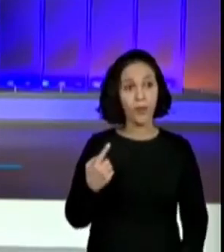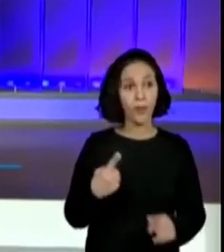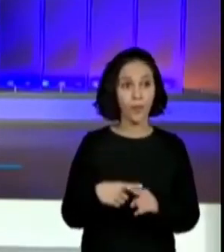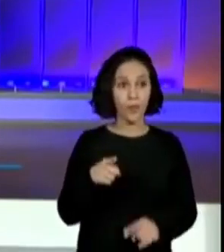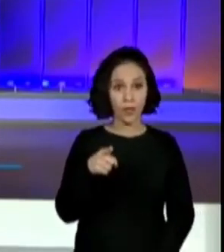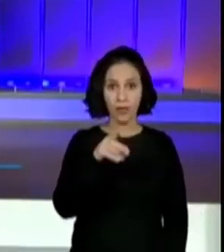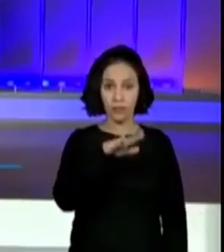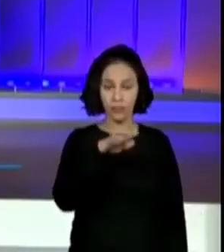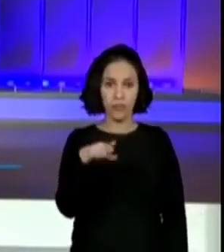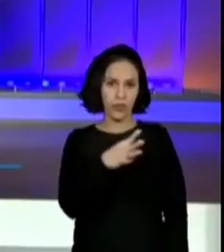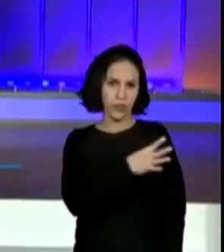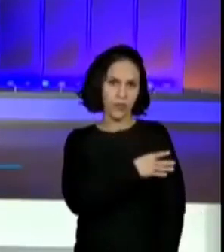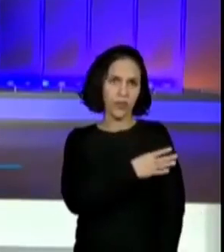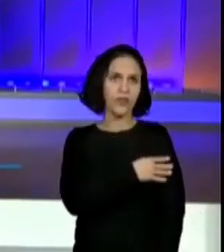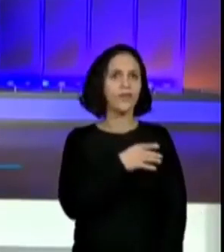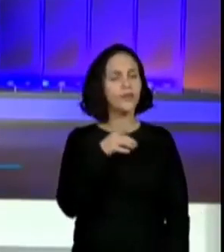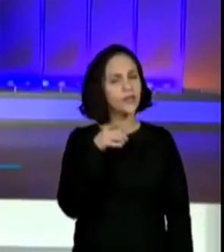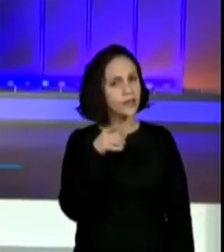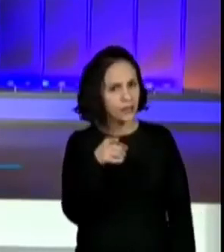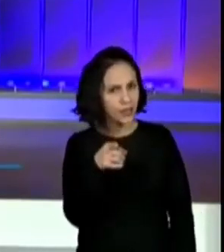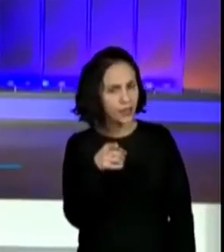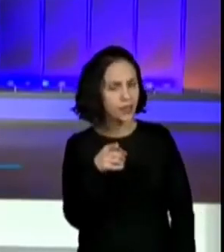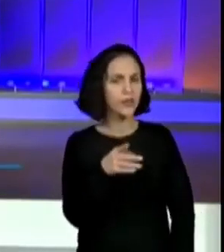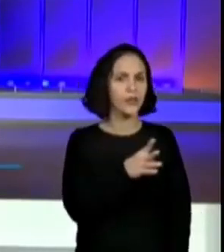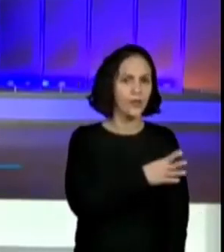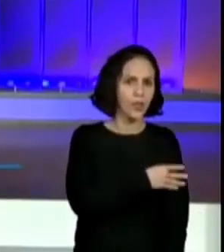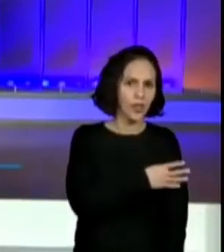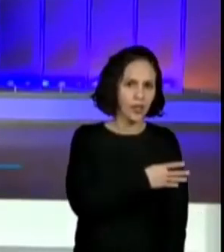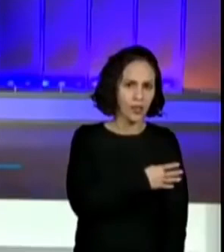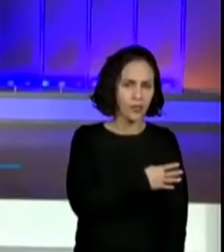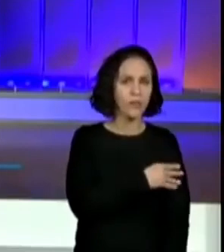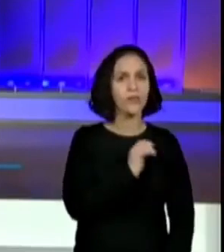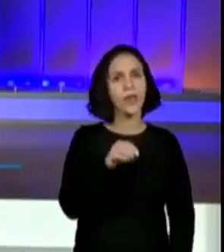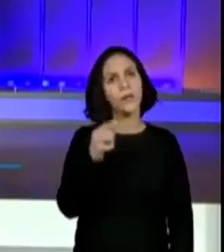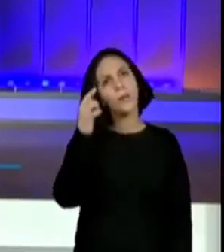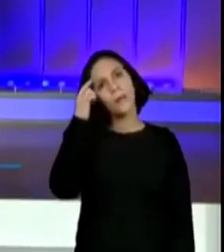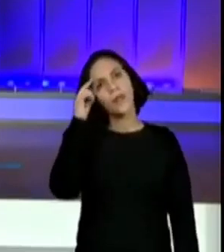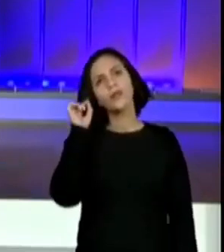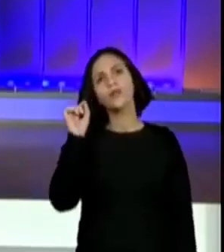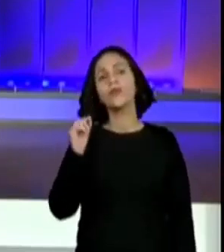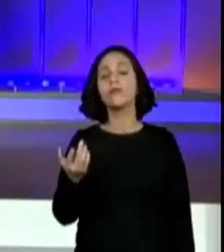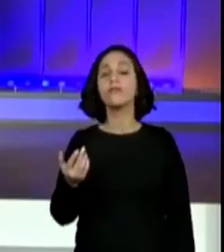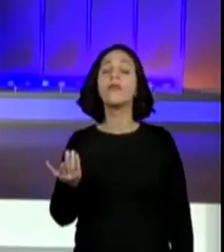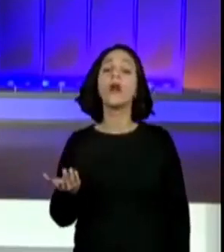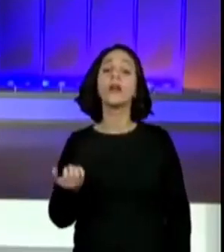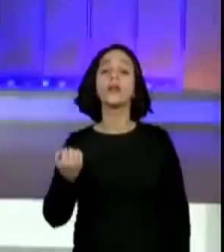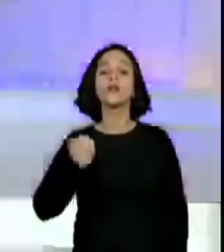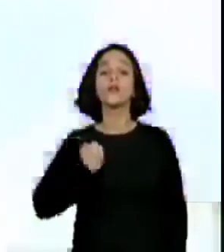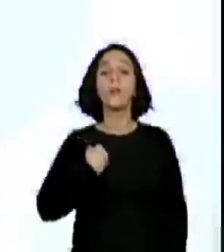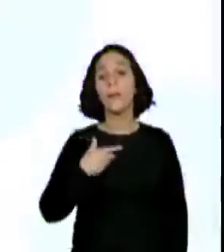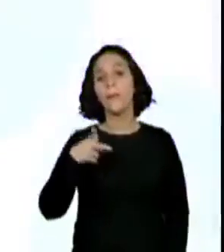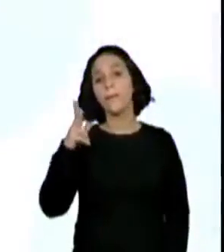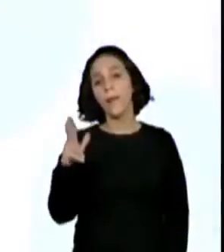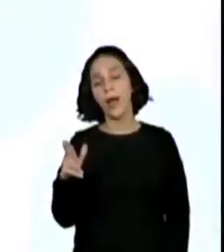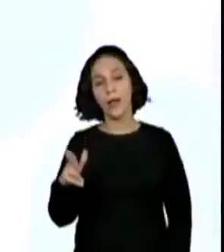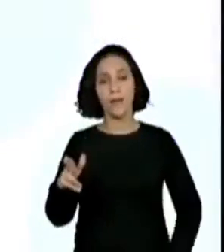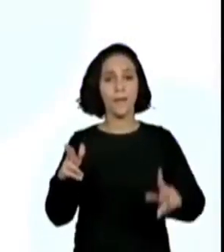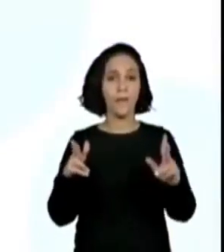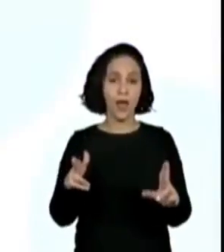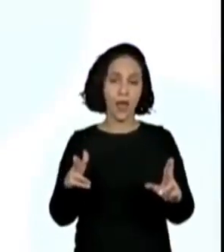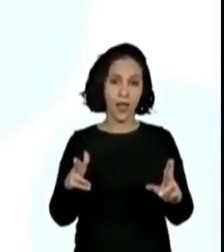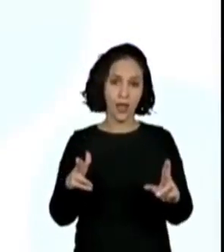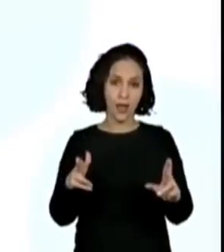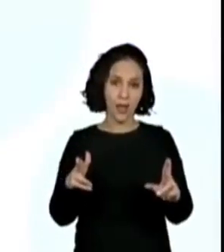aluno do quto ano você mesmo aí do quto ano pode interpretar da seguinte maneira eu tenho os mesmos números nas duas